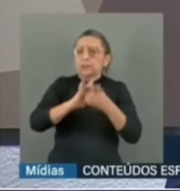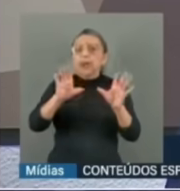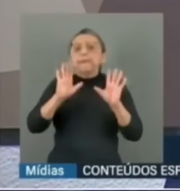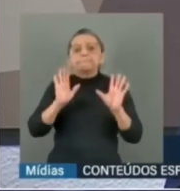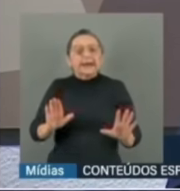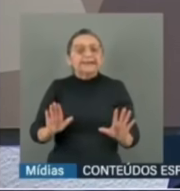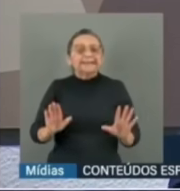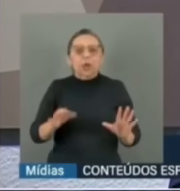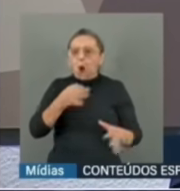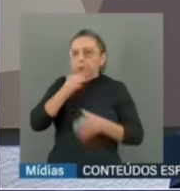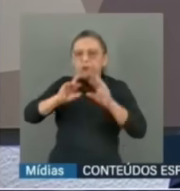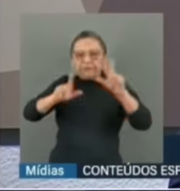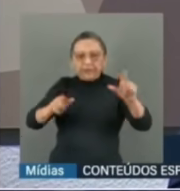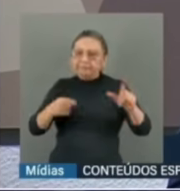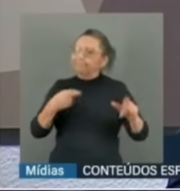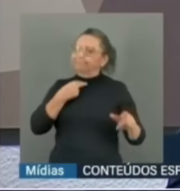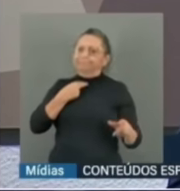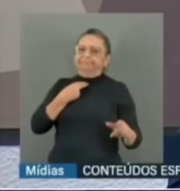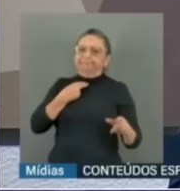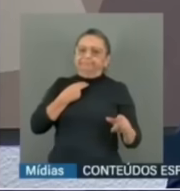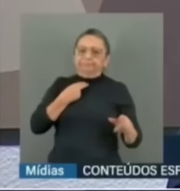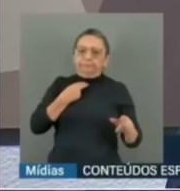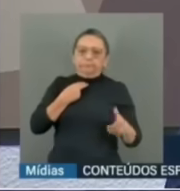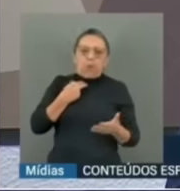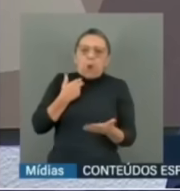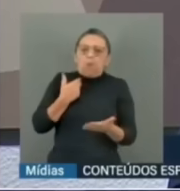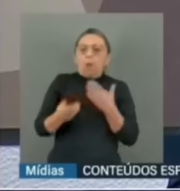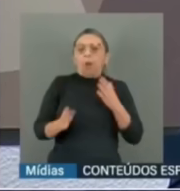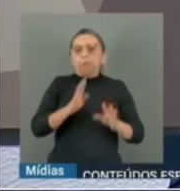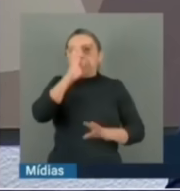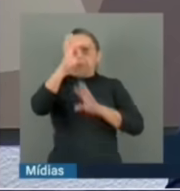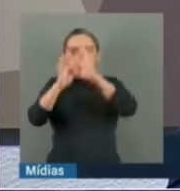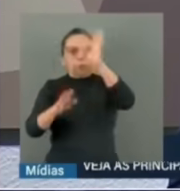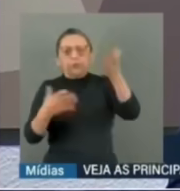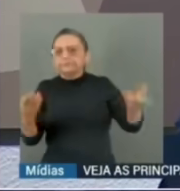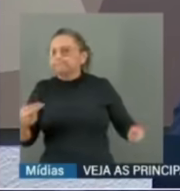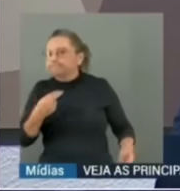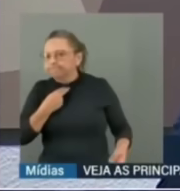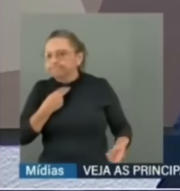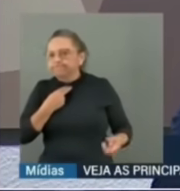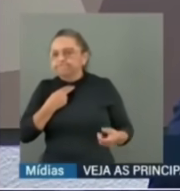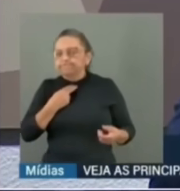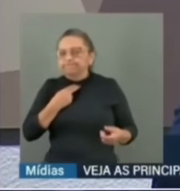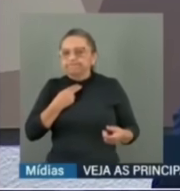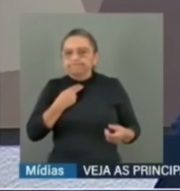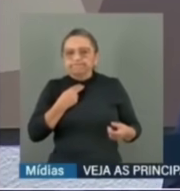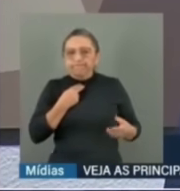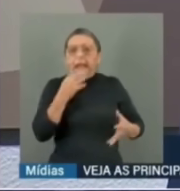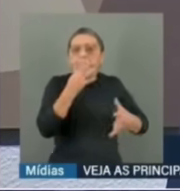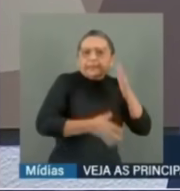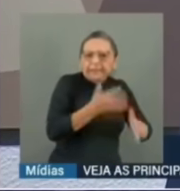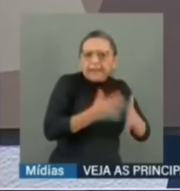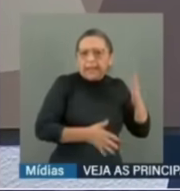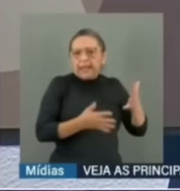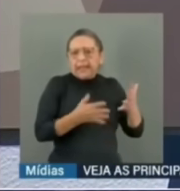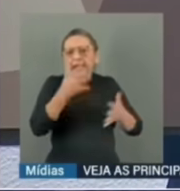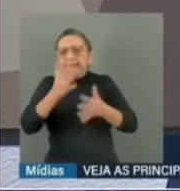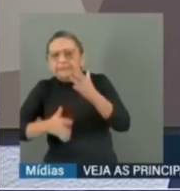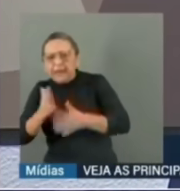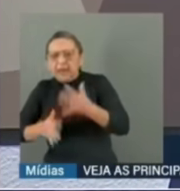elas não podem ser de qualquer maneira e não podem ser paralisantes inibidoras do bom